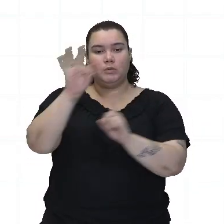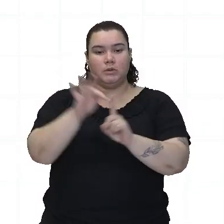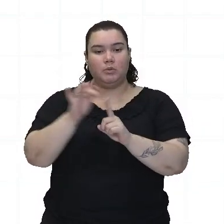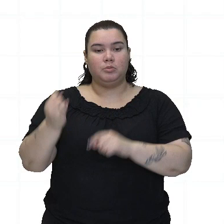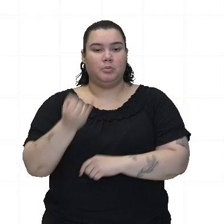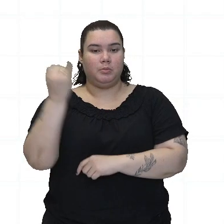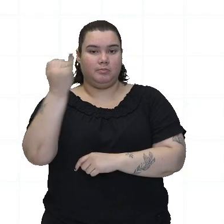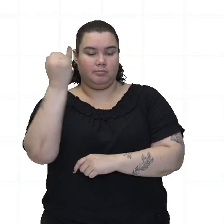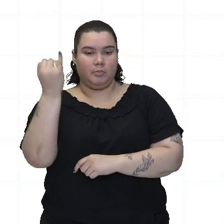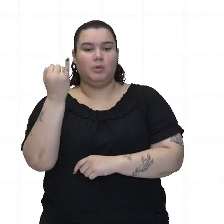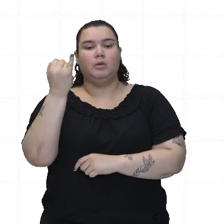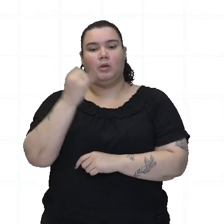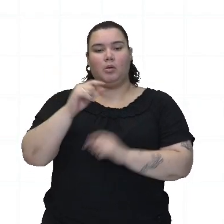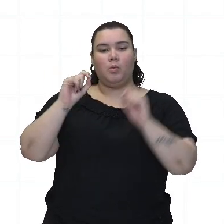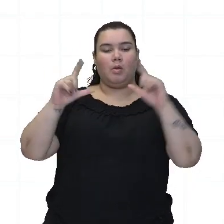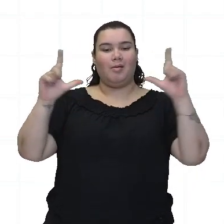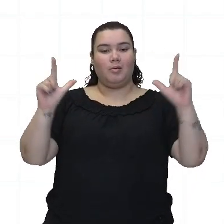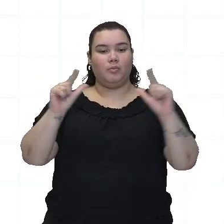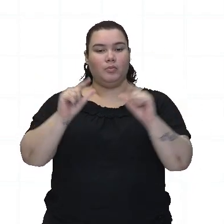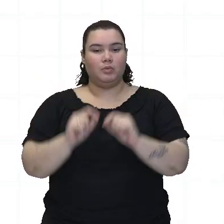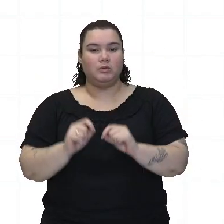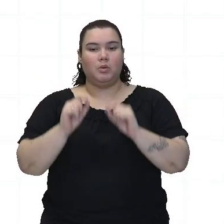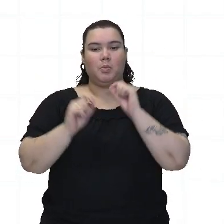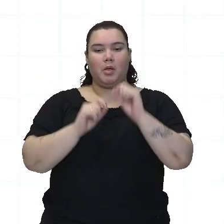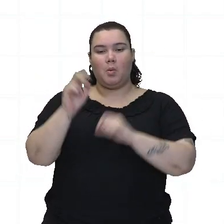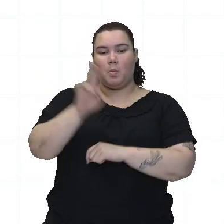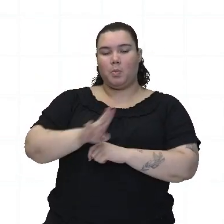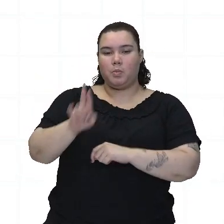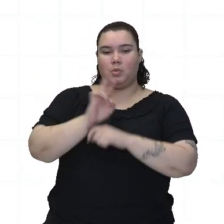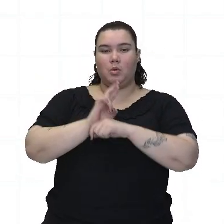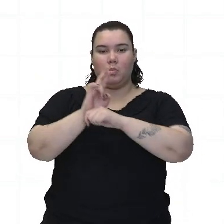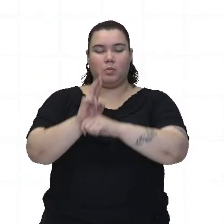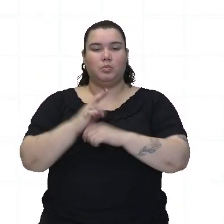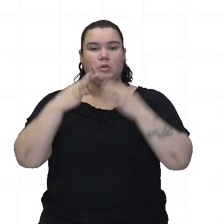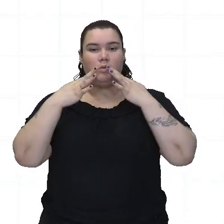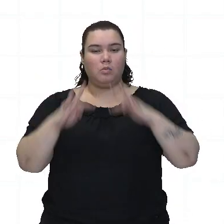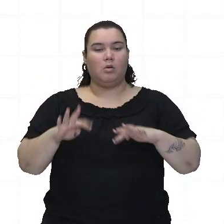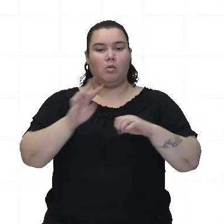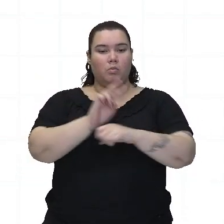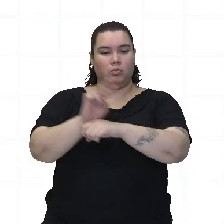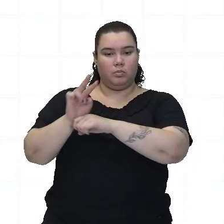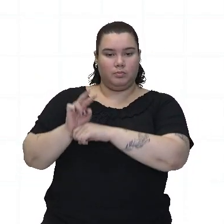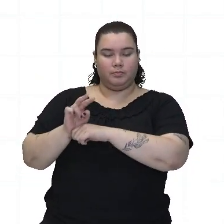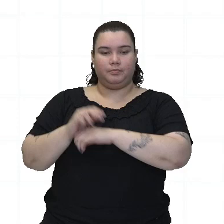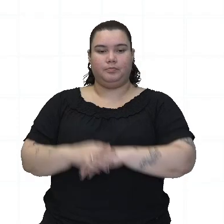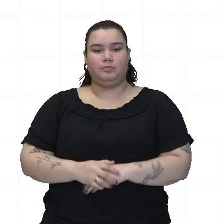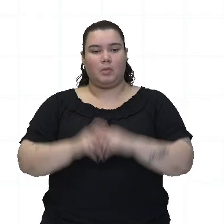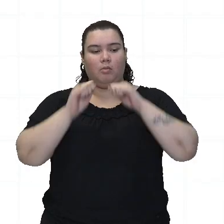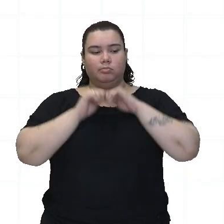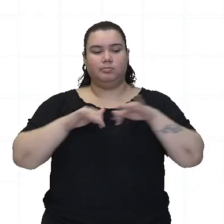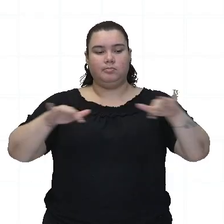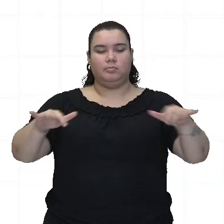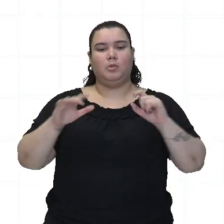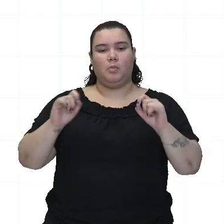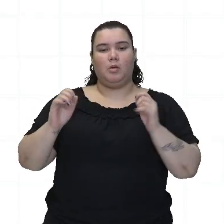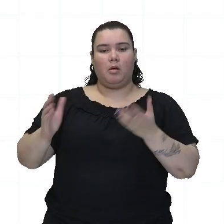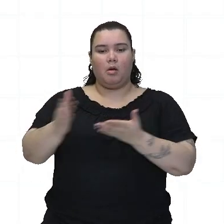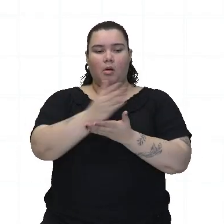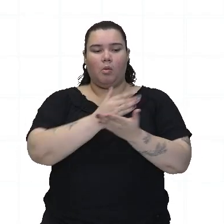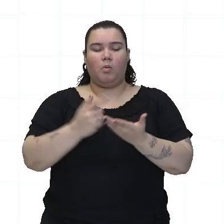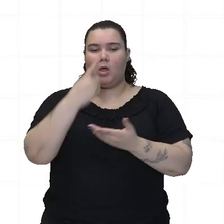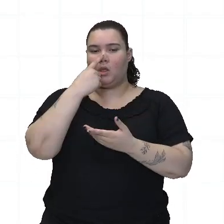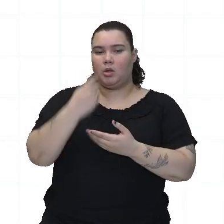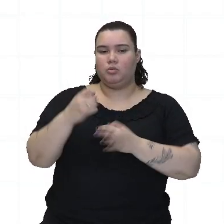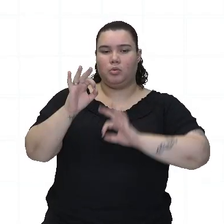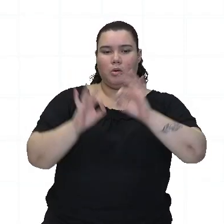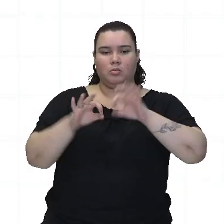desperdício e na preservação dos recursos naturais. Com a expansão da coleta seletiva e o aumento da conscientização sobre a importância